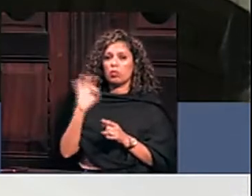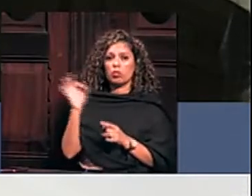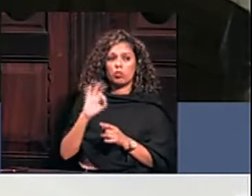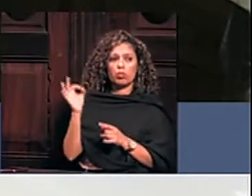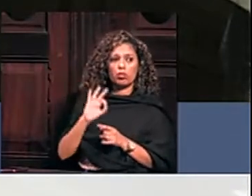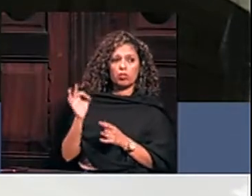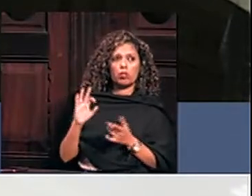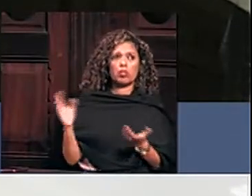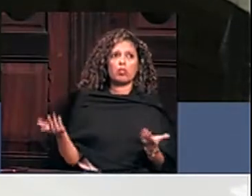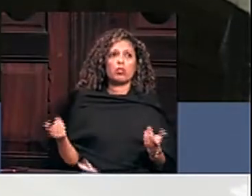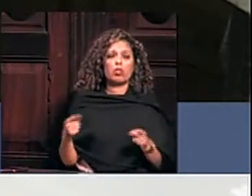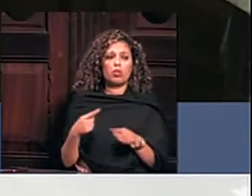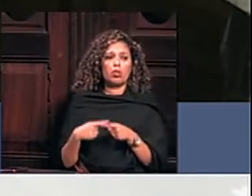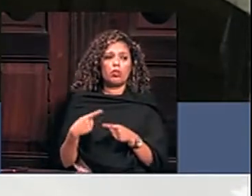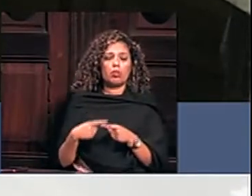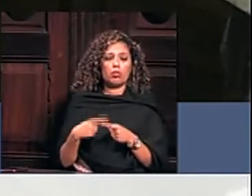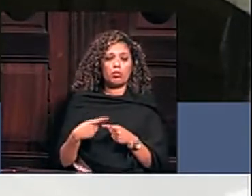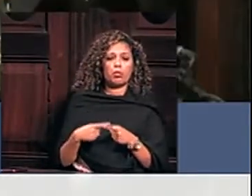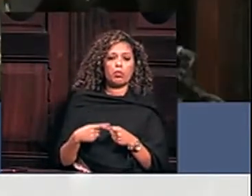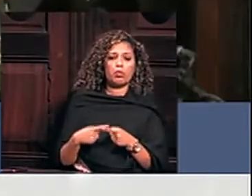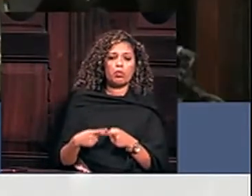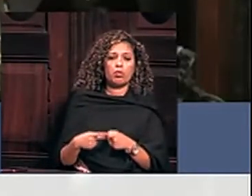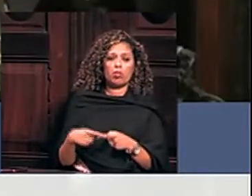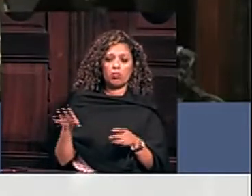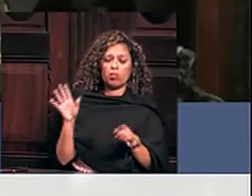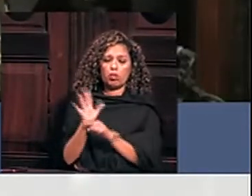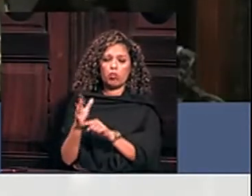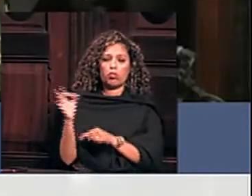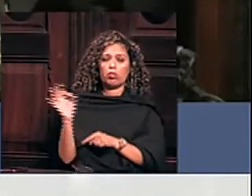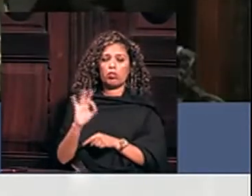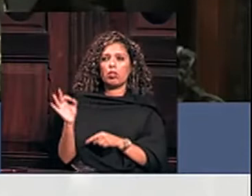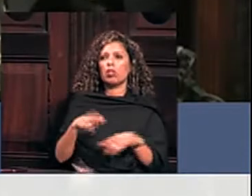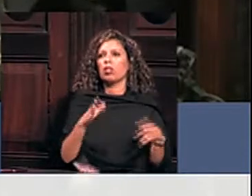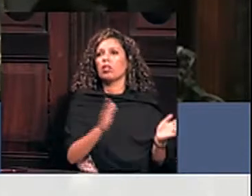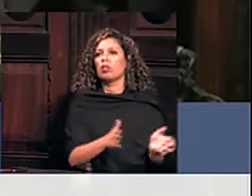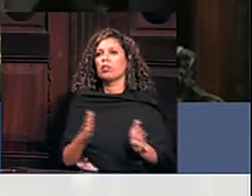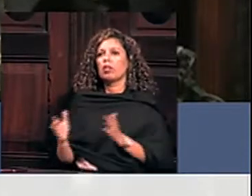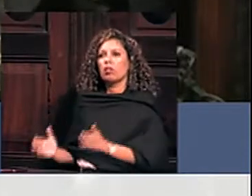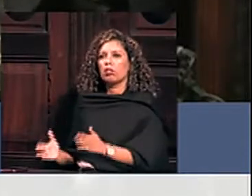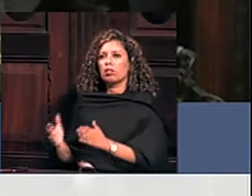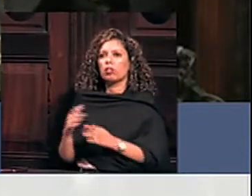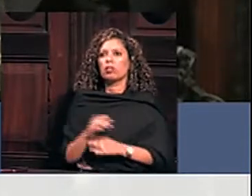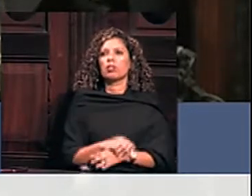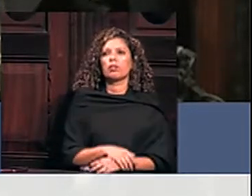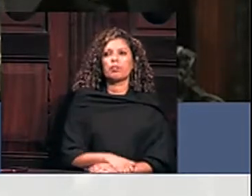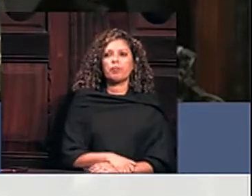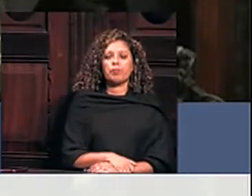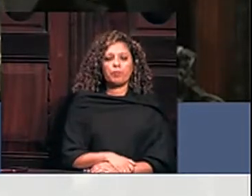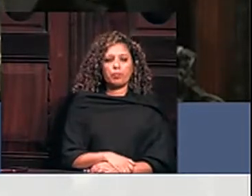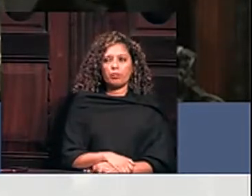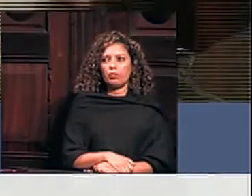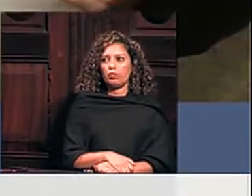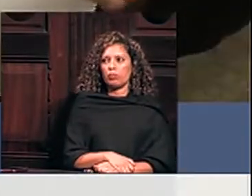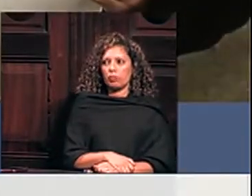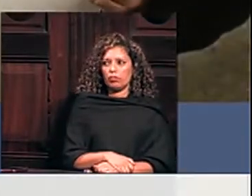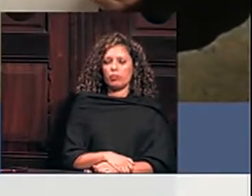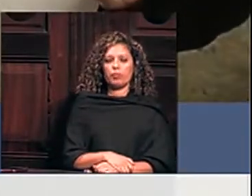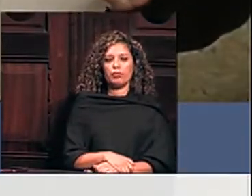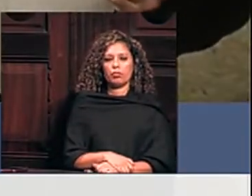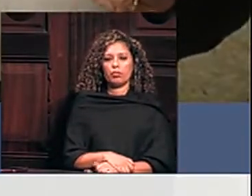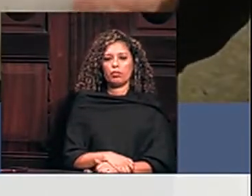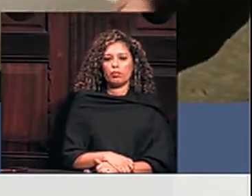no caso aqui em tela, é favorável. Senhor presidente, questão de ordem. É sobre a matéria, deputado Luiz? É sobre os